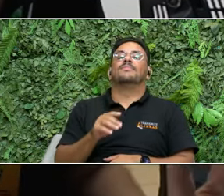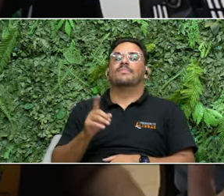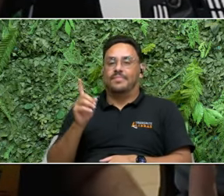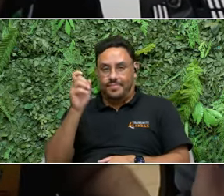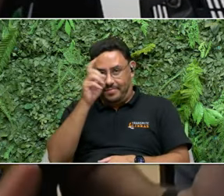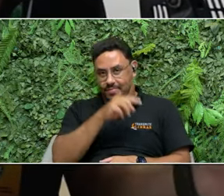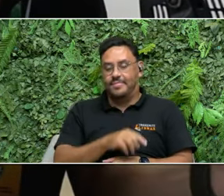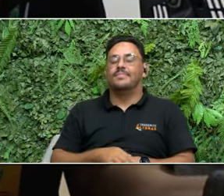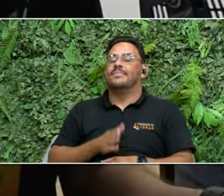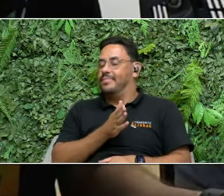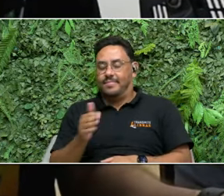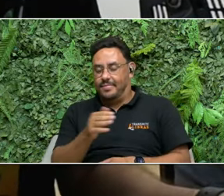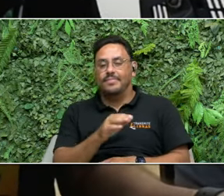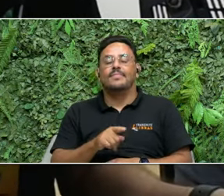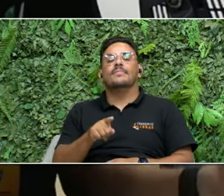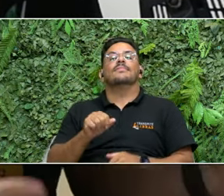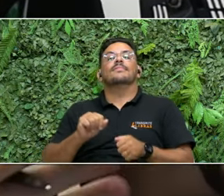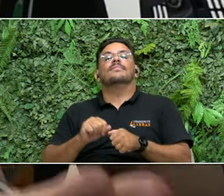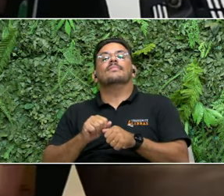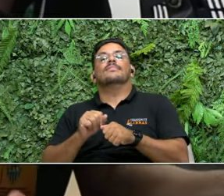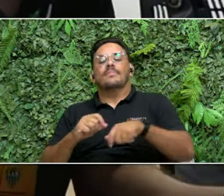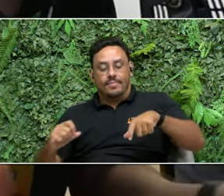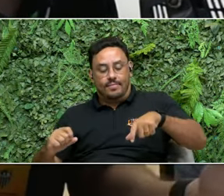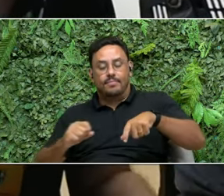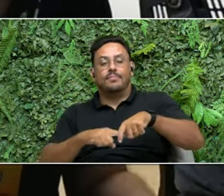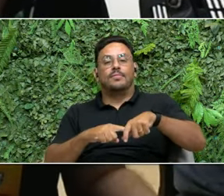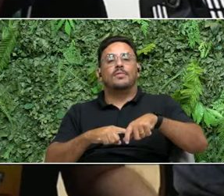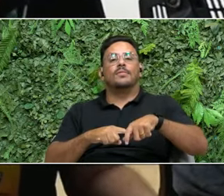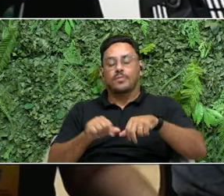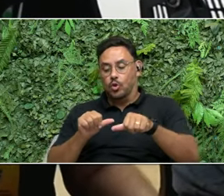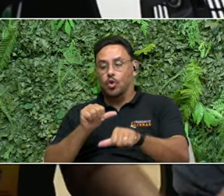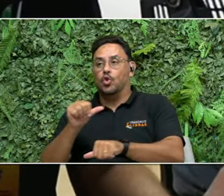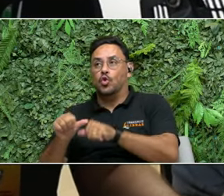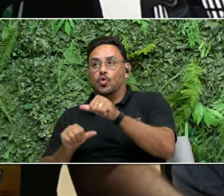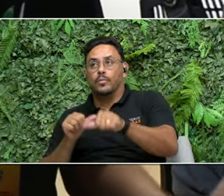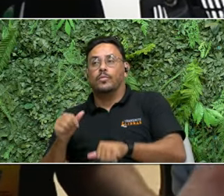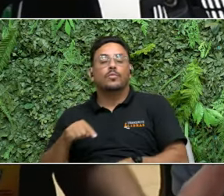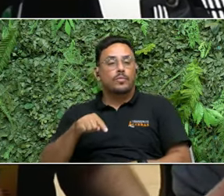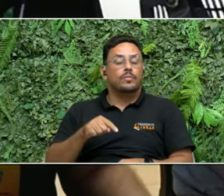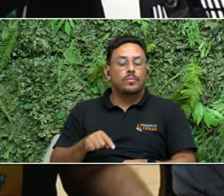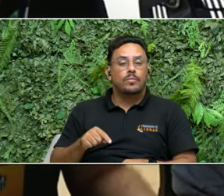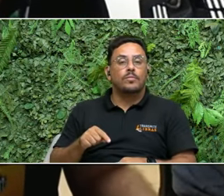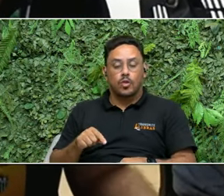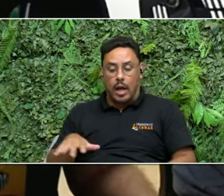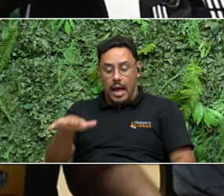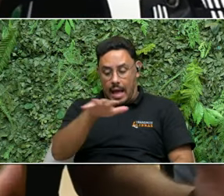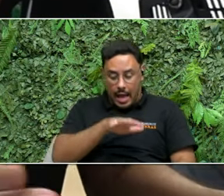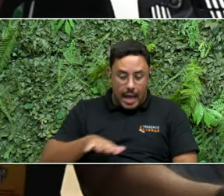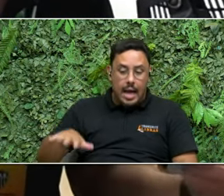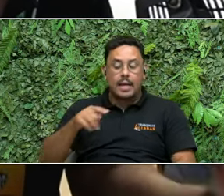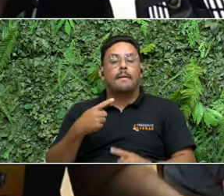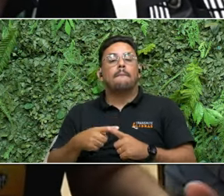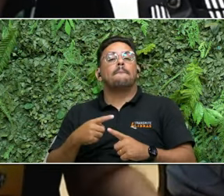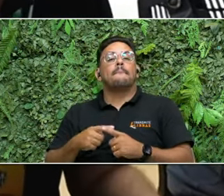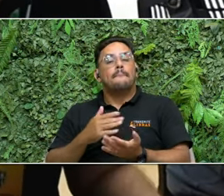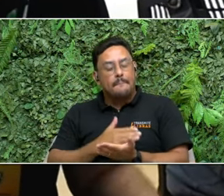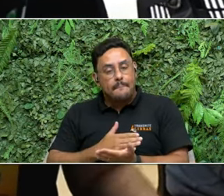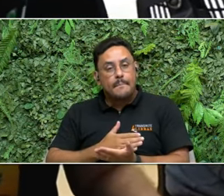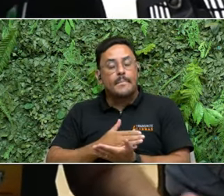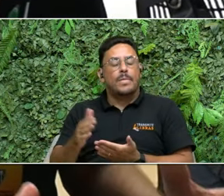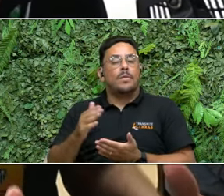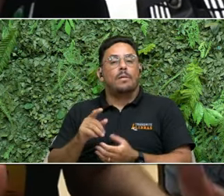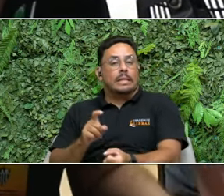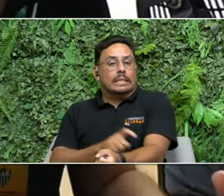a E aí meu amigo você faz o gol você faz o gol você muda completamente o clima aqui porque era um começo muito